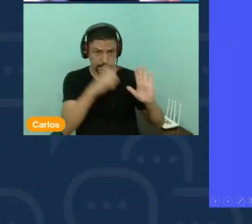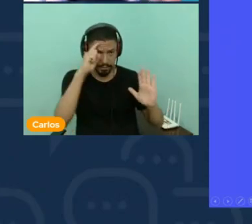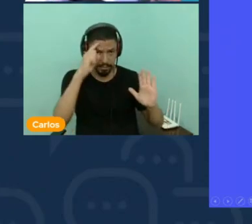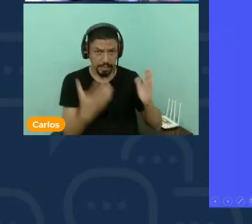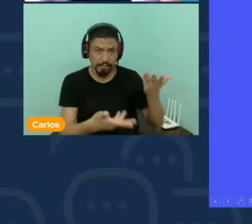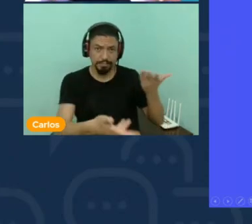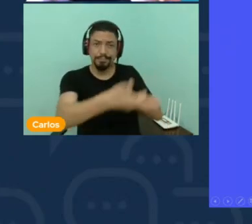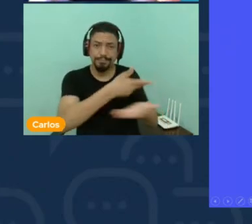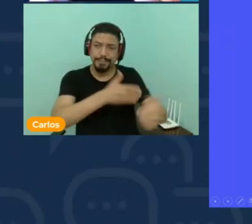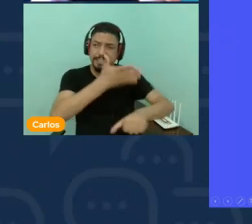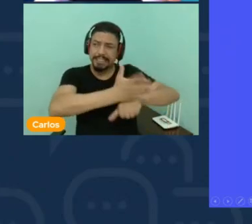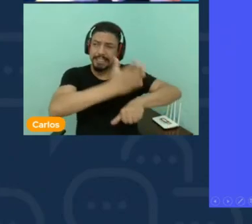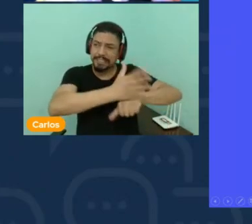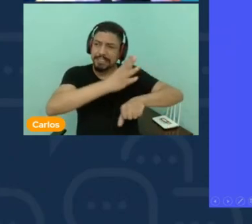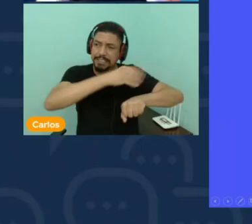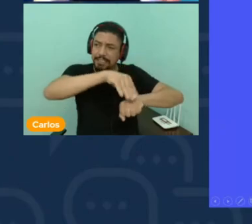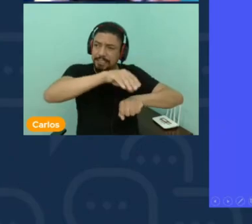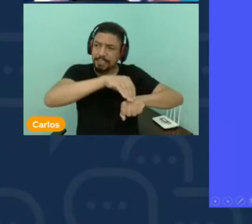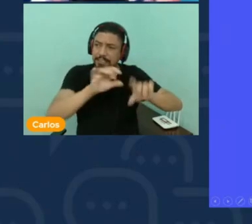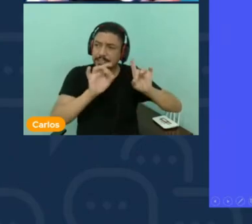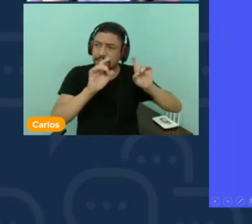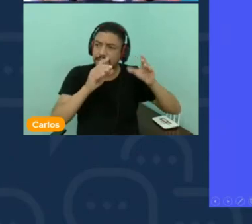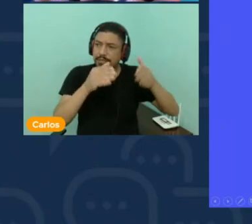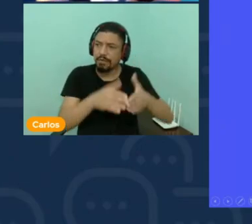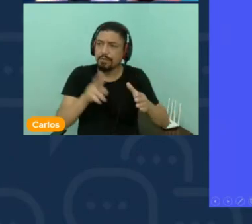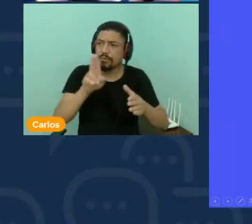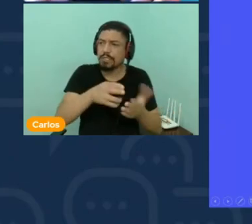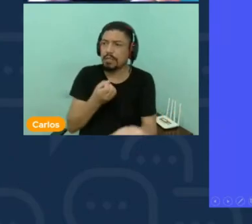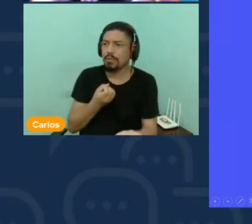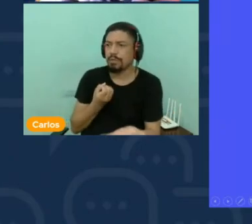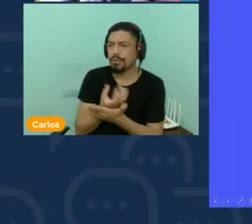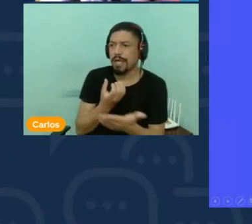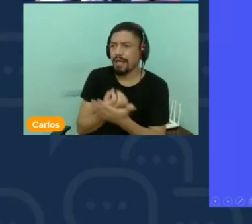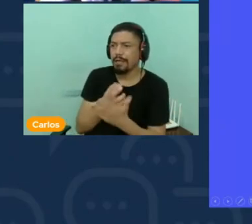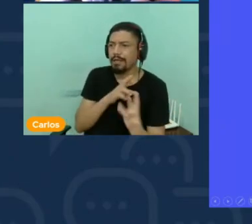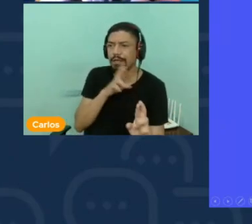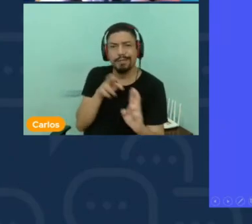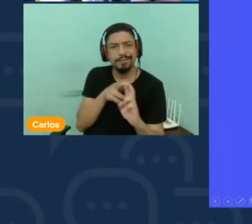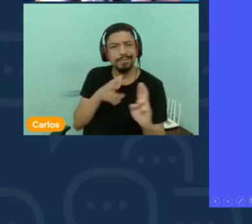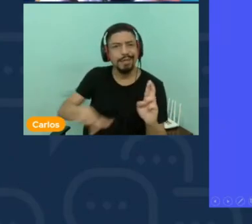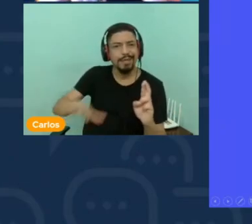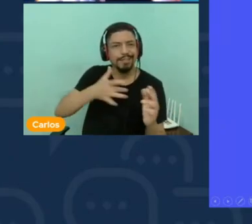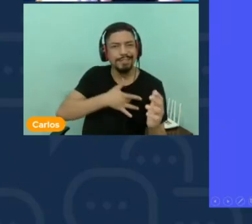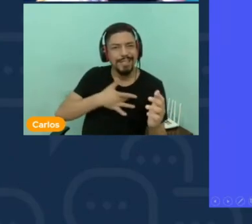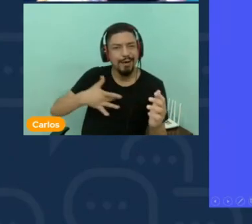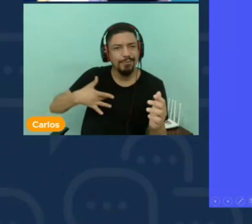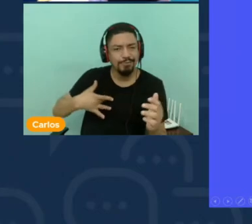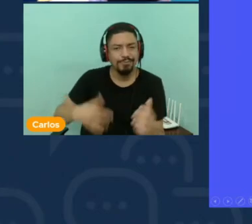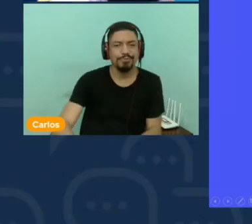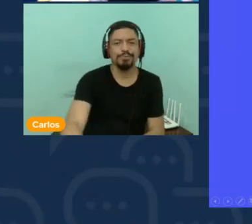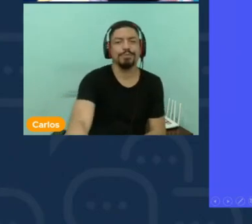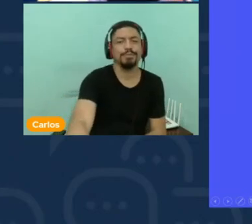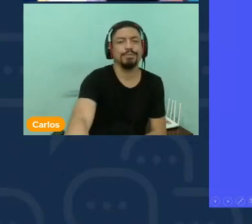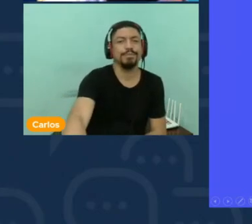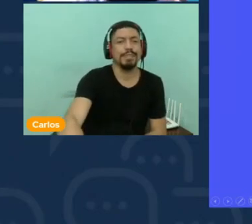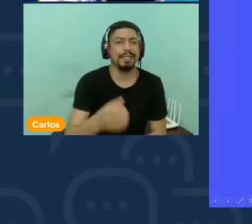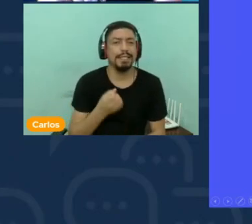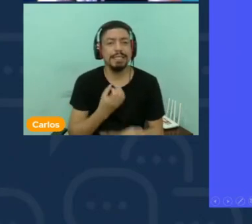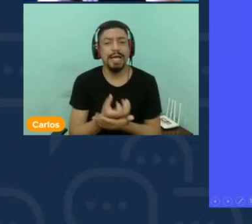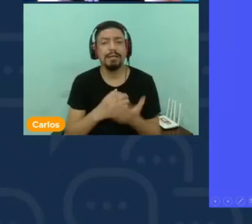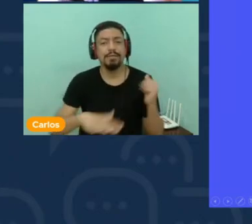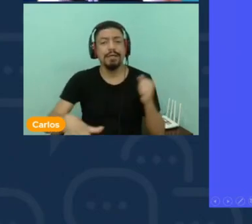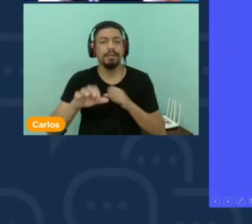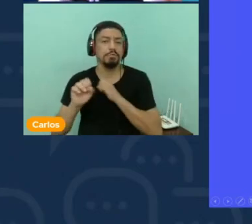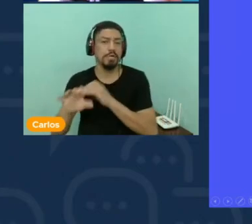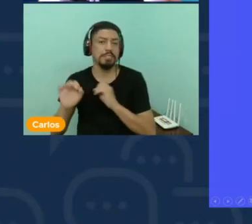ser treinada especificamente com dados ali relacionados à saúde, com dados relacionados à educação,